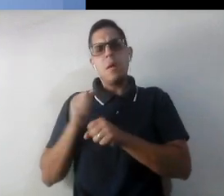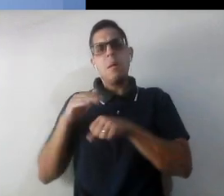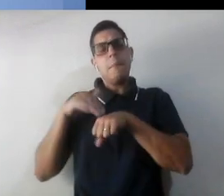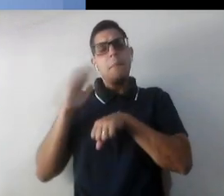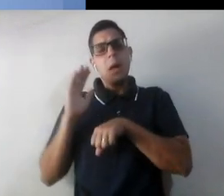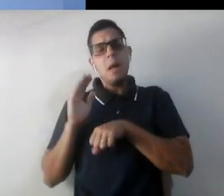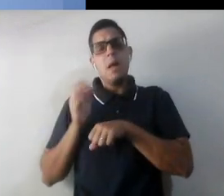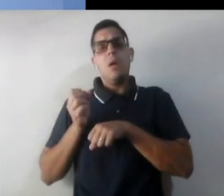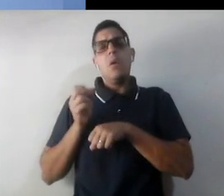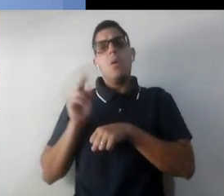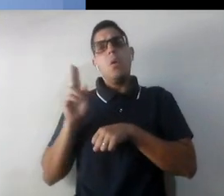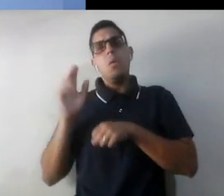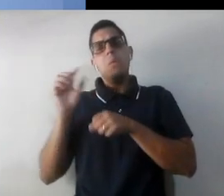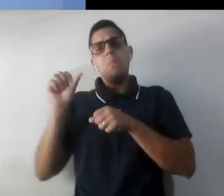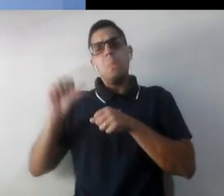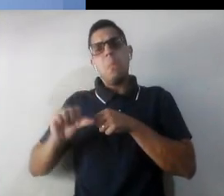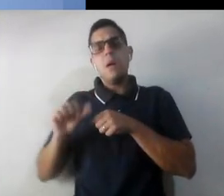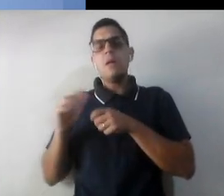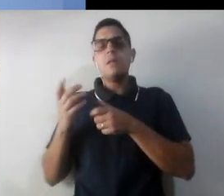desnecessariamente.